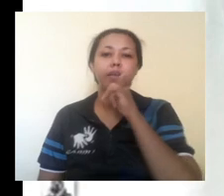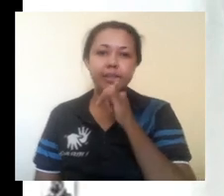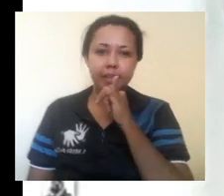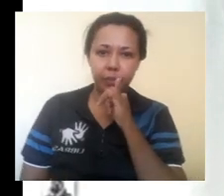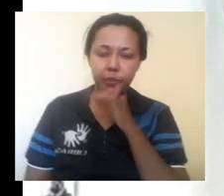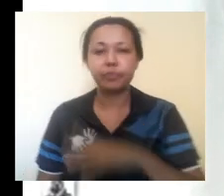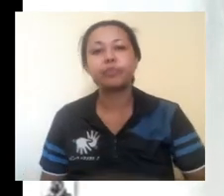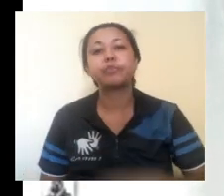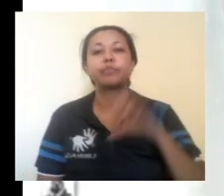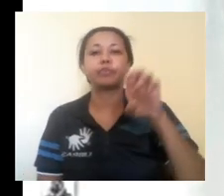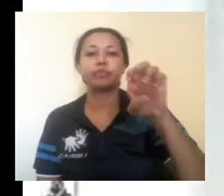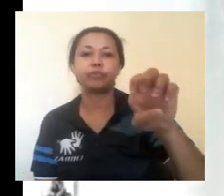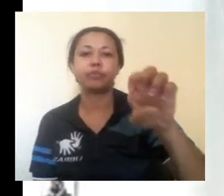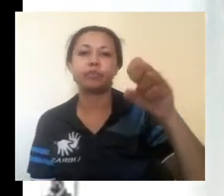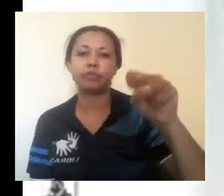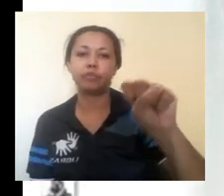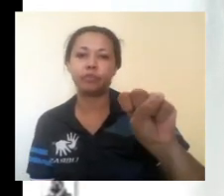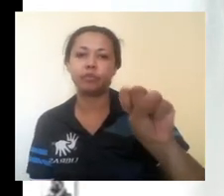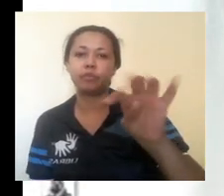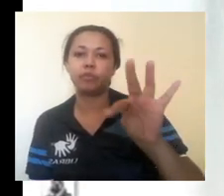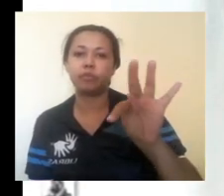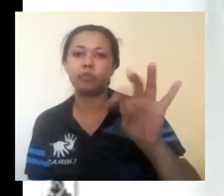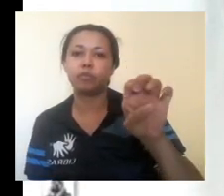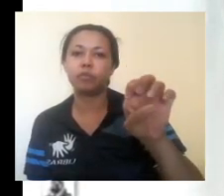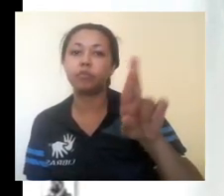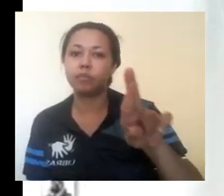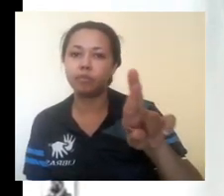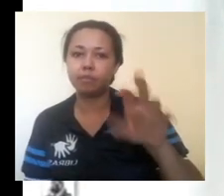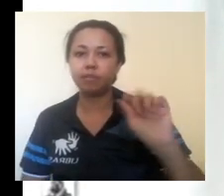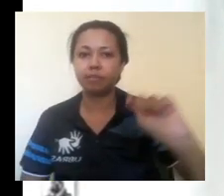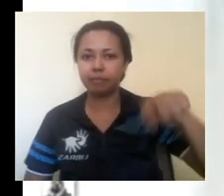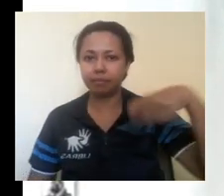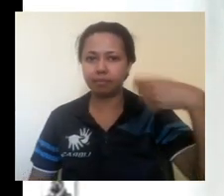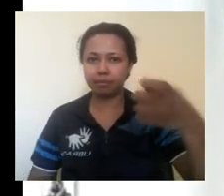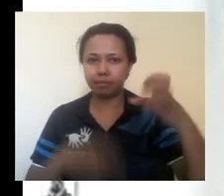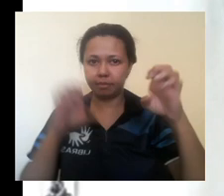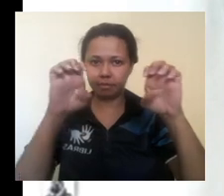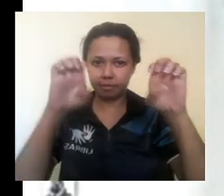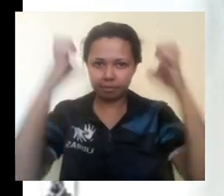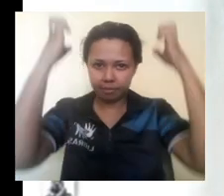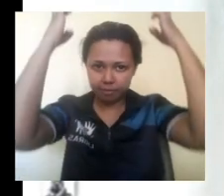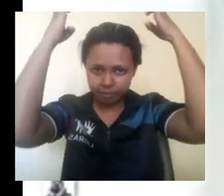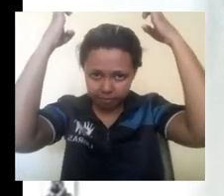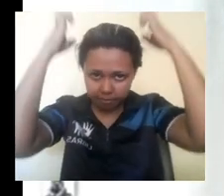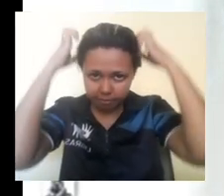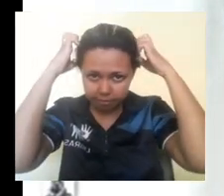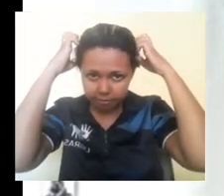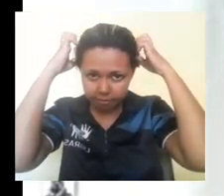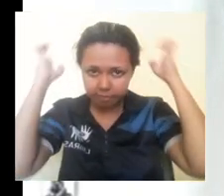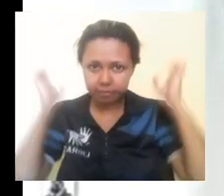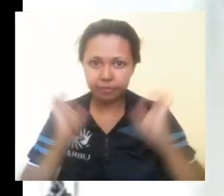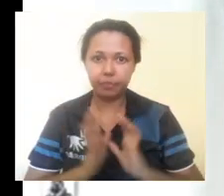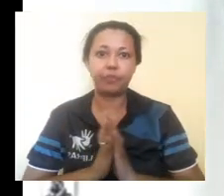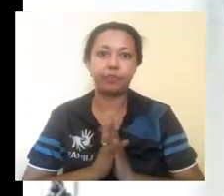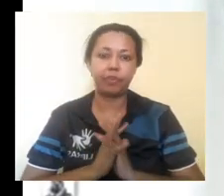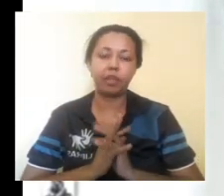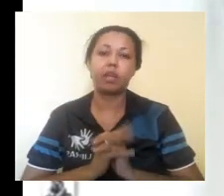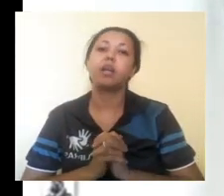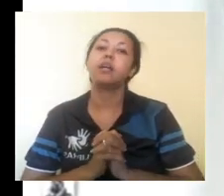e como Esther ela soube esperar o momento certo, né? E confiou no que ela estava fazendo, porque